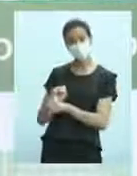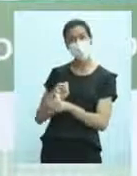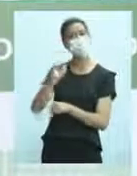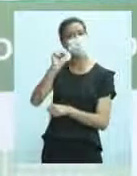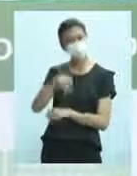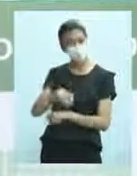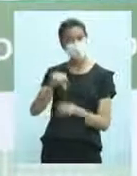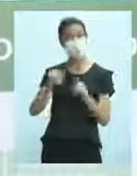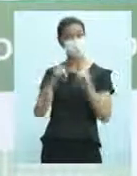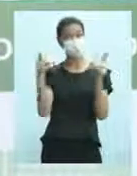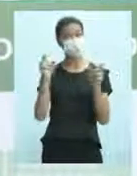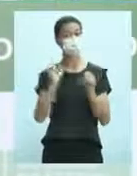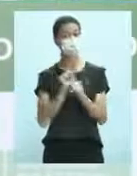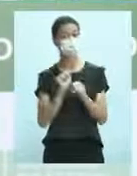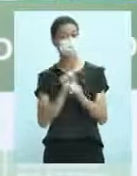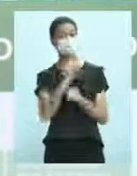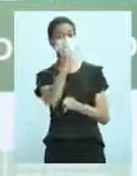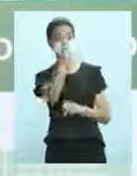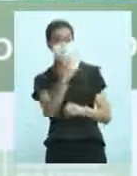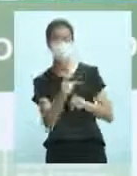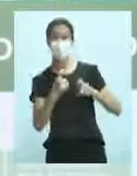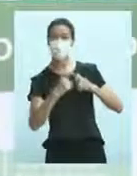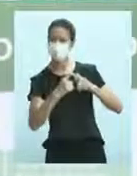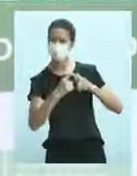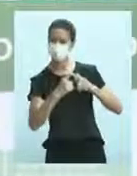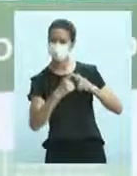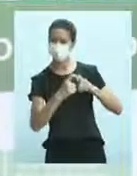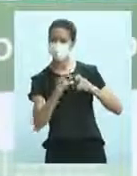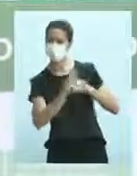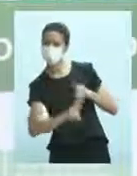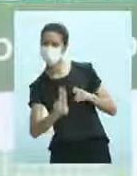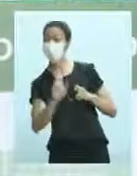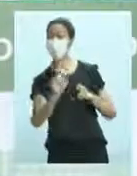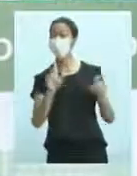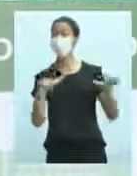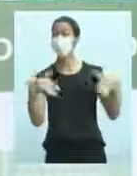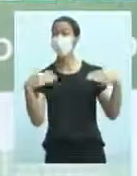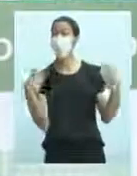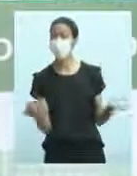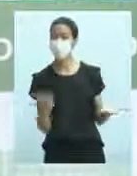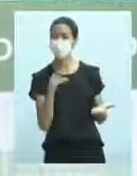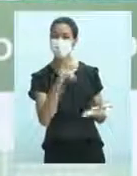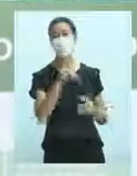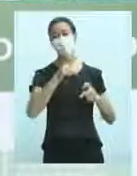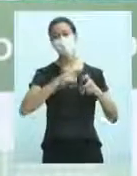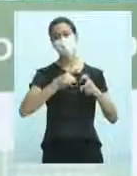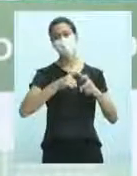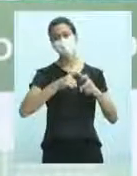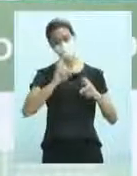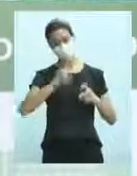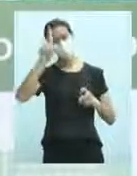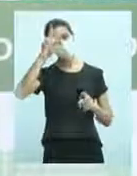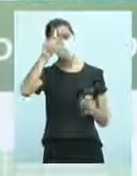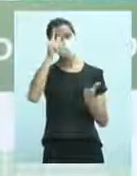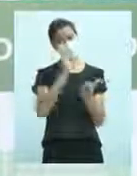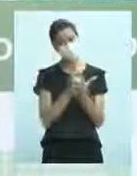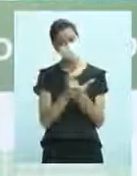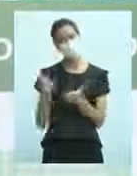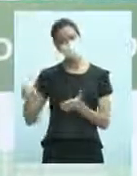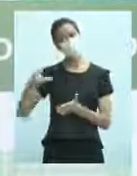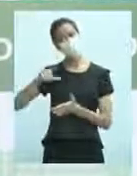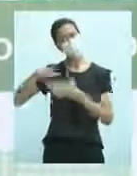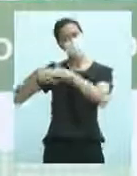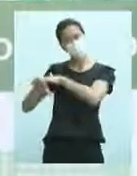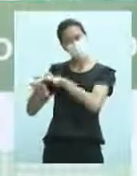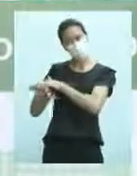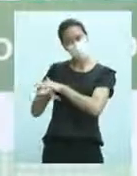assistente tá disposição e toque bastante grande de hidroxizina aqui no estado e